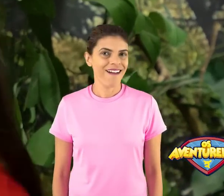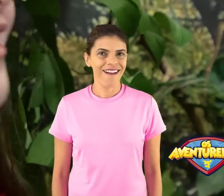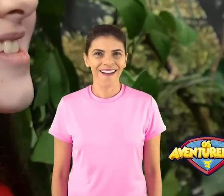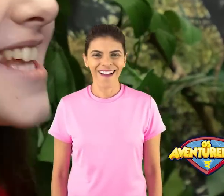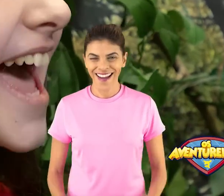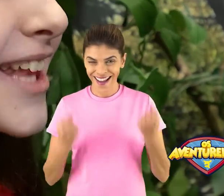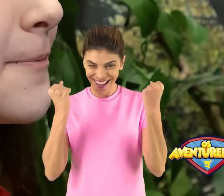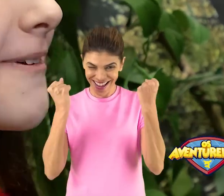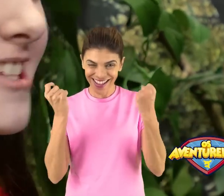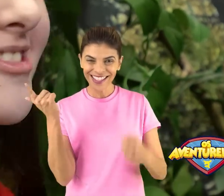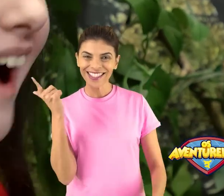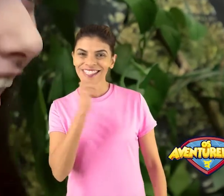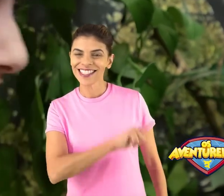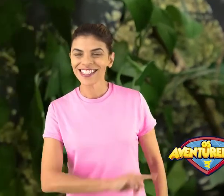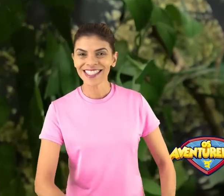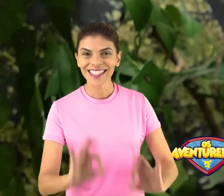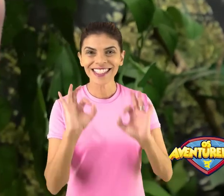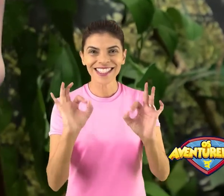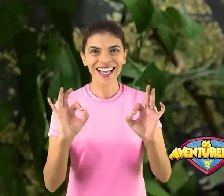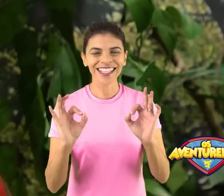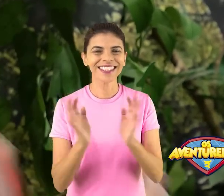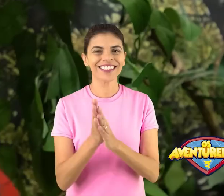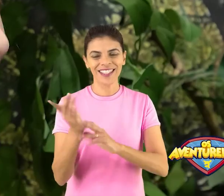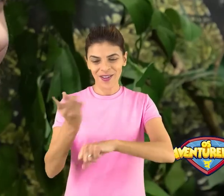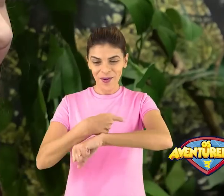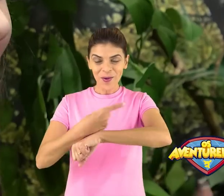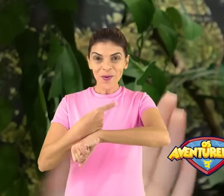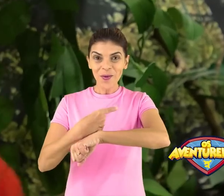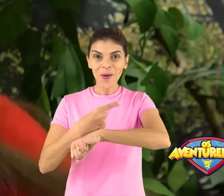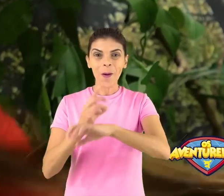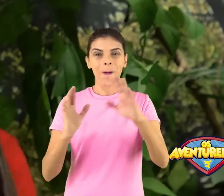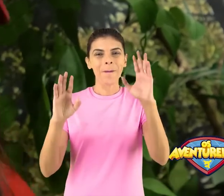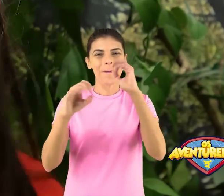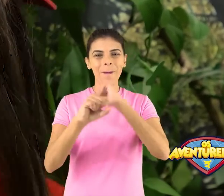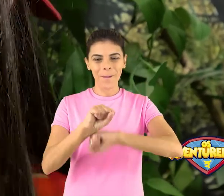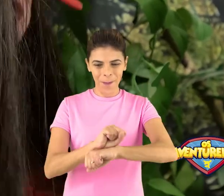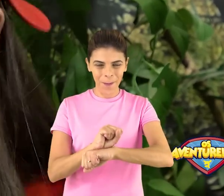Deu certo pessoal O relógio parou